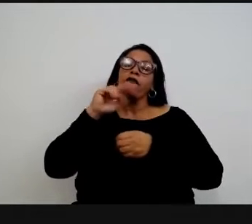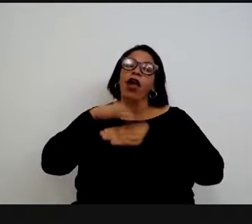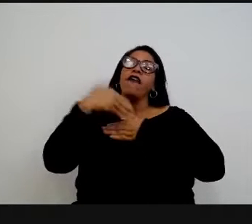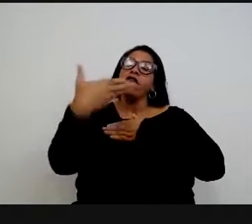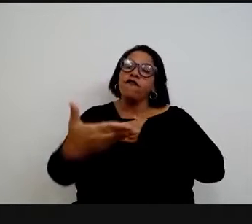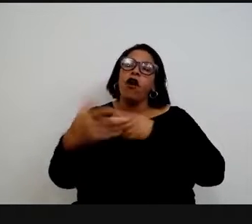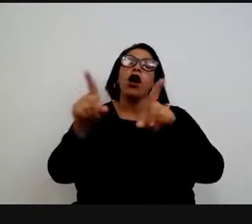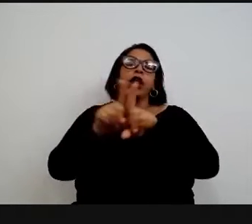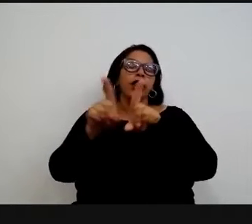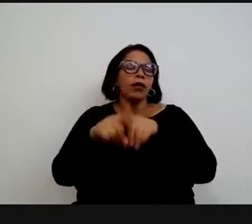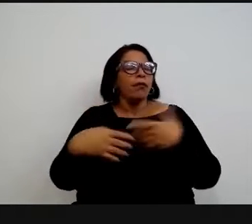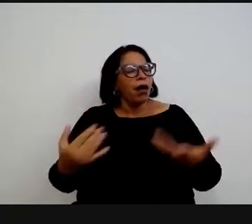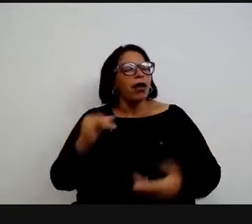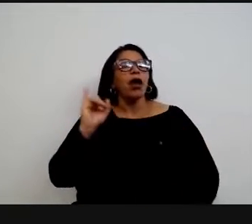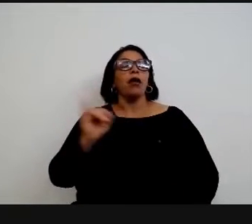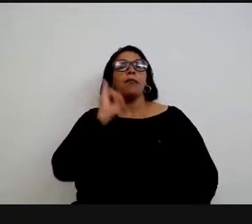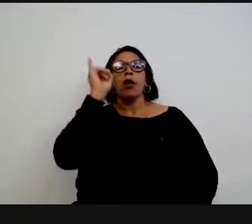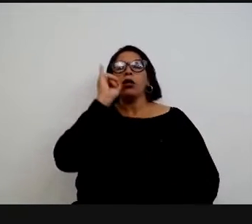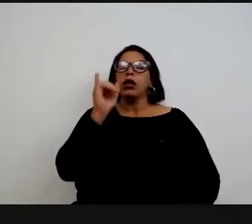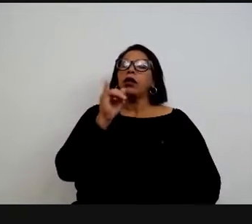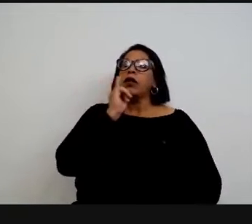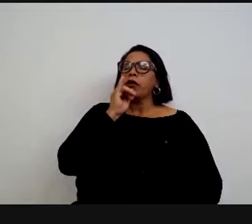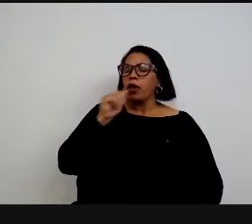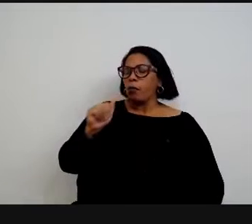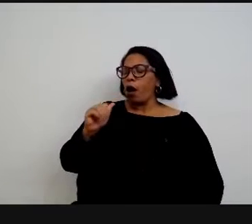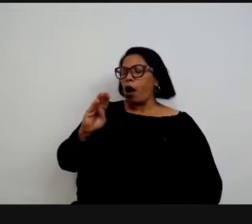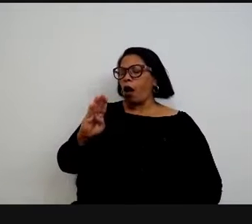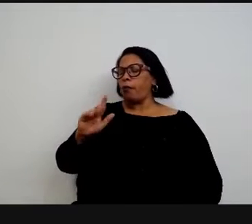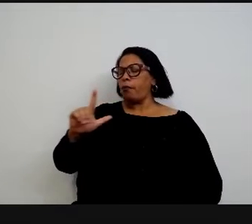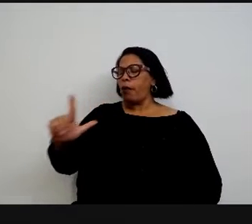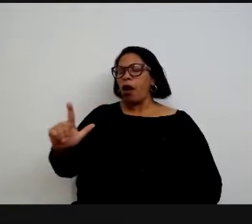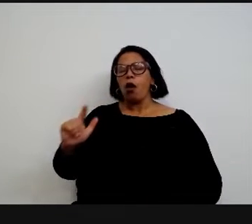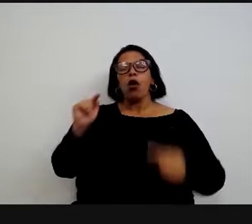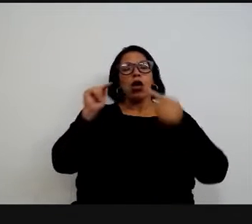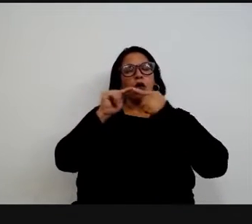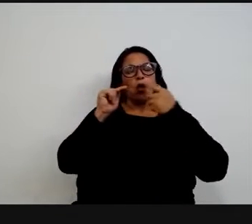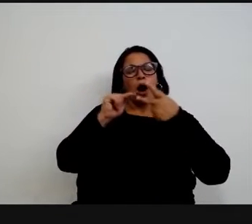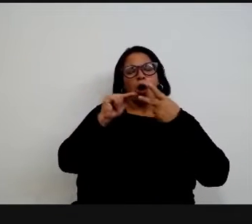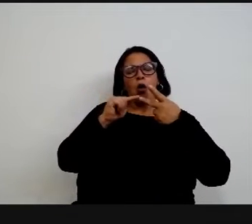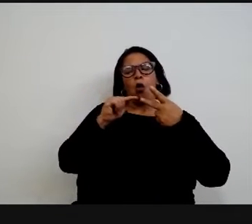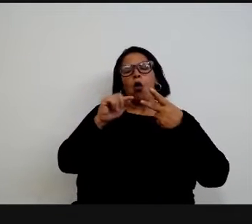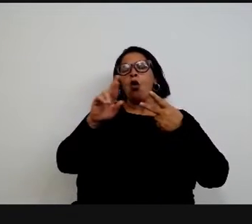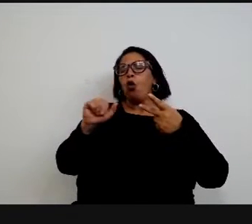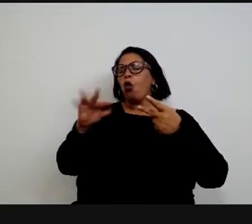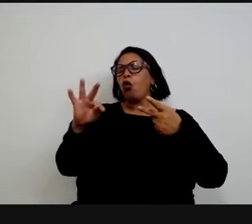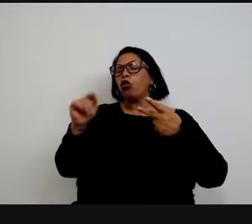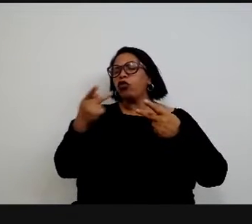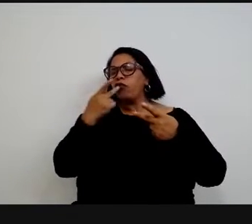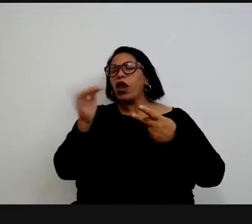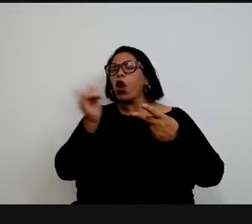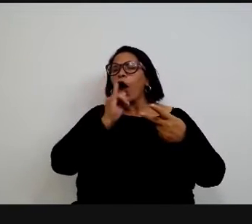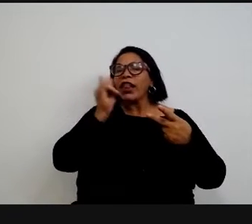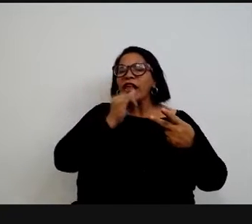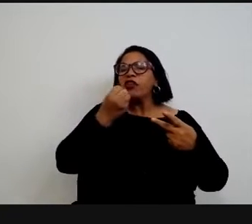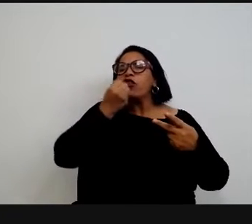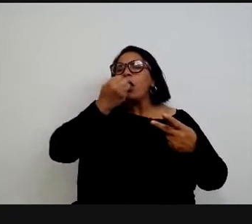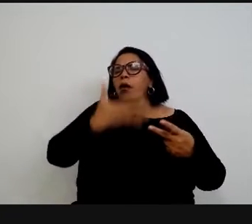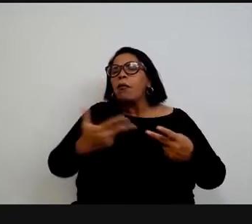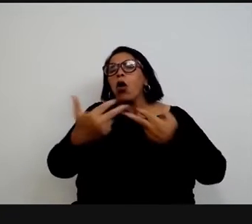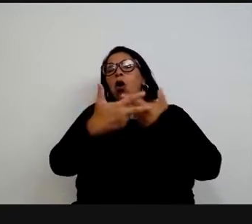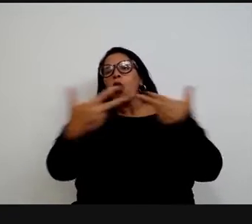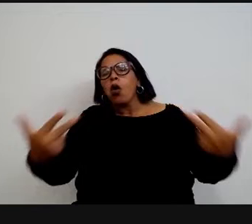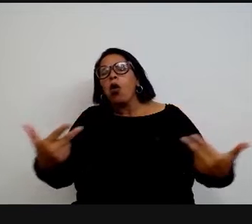aqui certamente vai falar da experiência da Abel, que tem tudo a ver com o que a Ruth falou sobre sinergia, sobre compartilhar boas práticas,